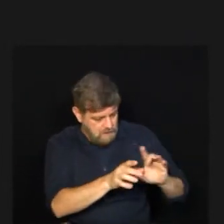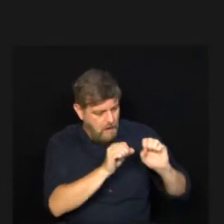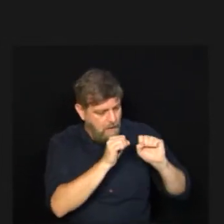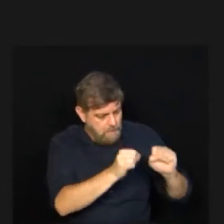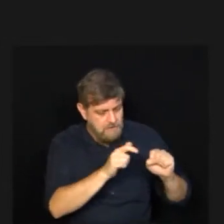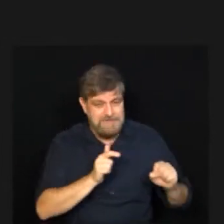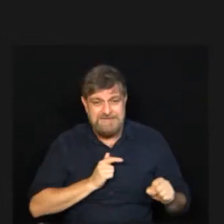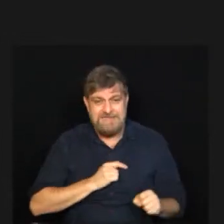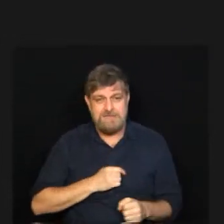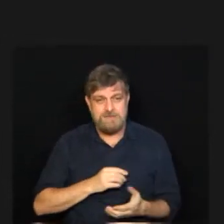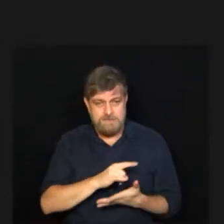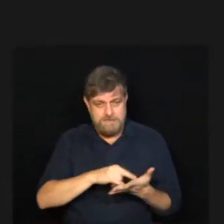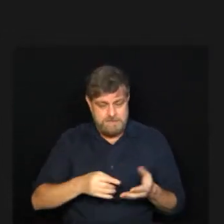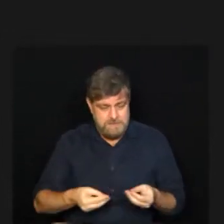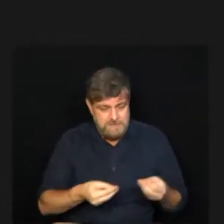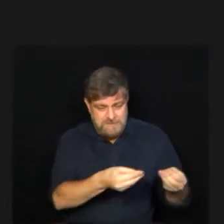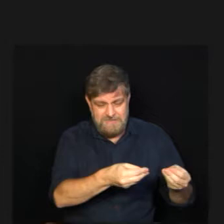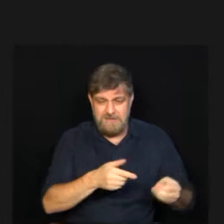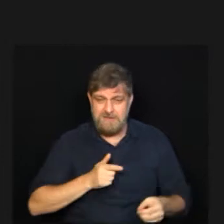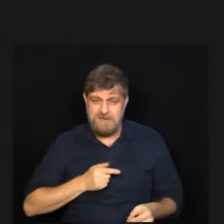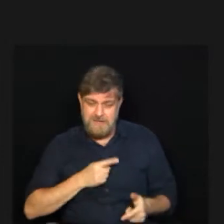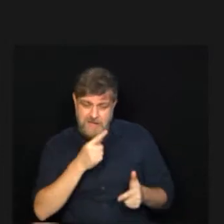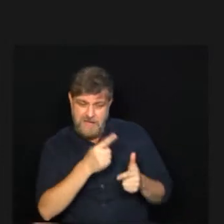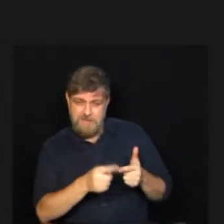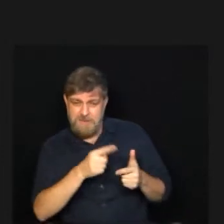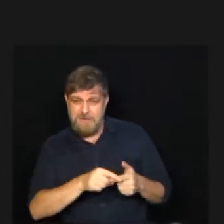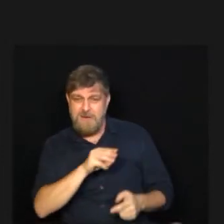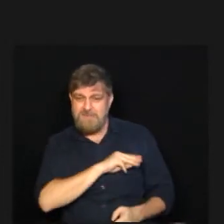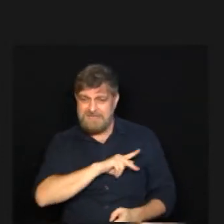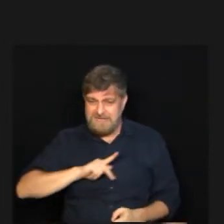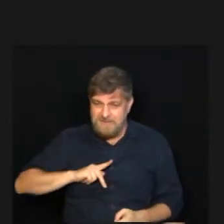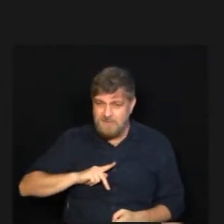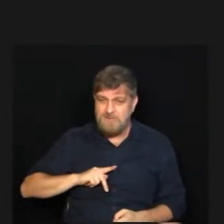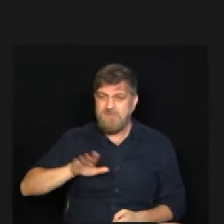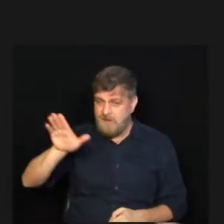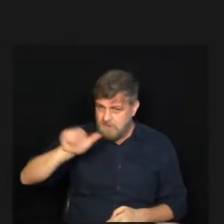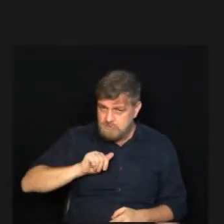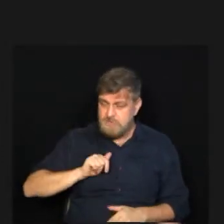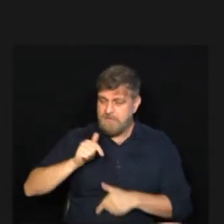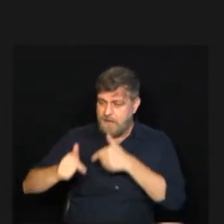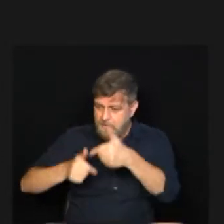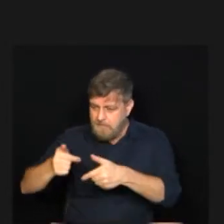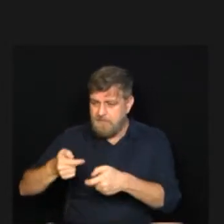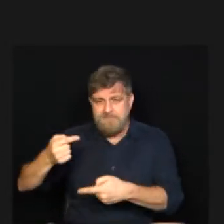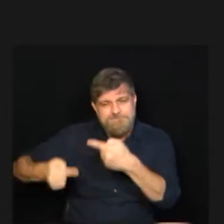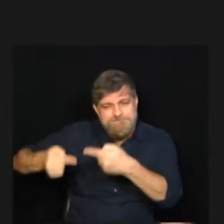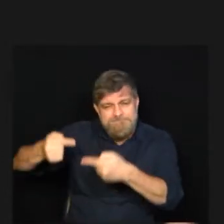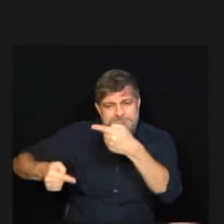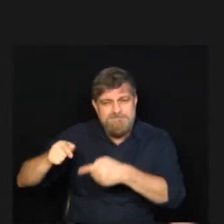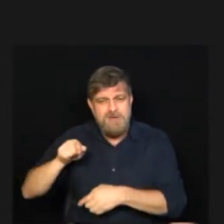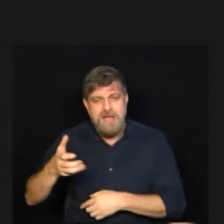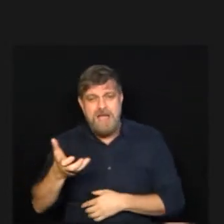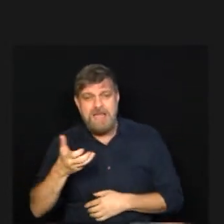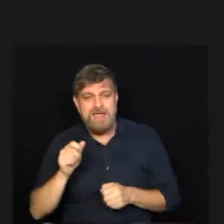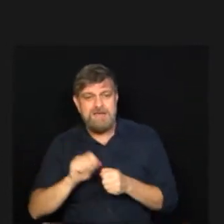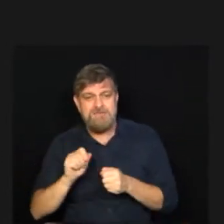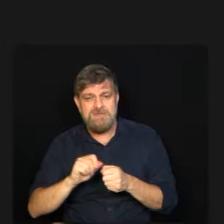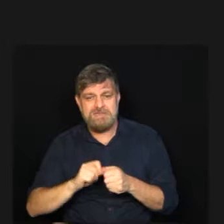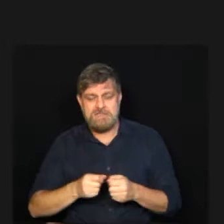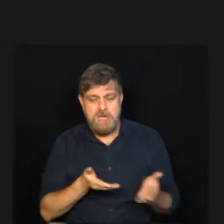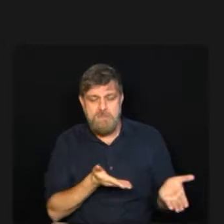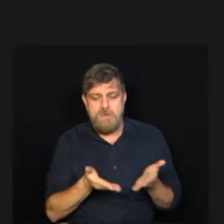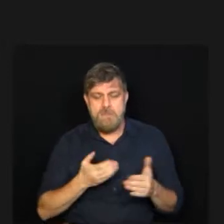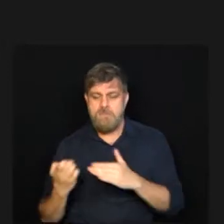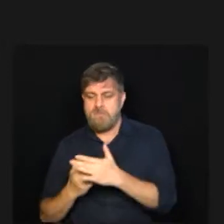muitas permissões que a gente tem um problema com o Ministério Público, vamos envolver o Ministério Público nisso, porque o Ministério Público quer fazer concessão,